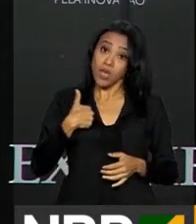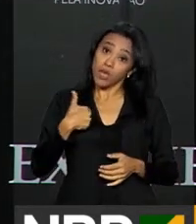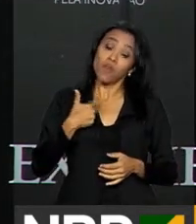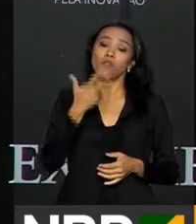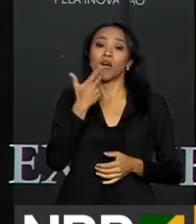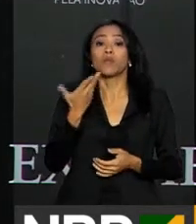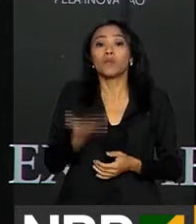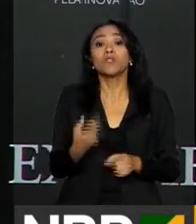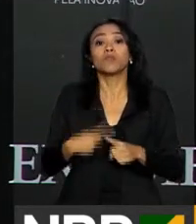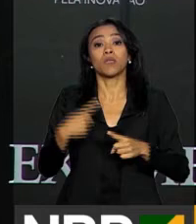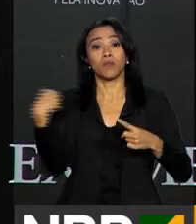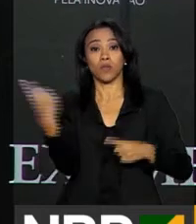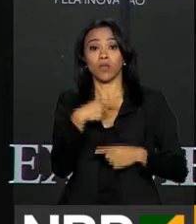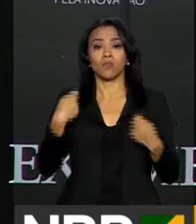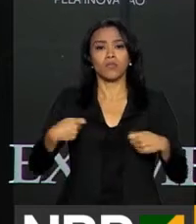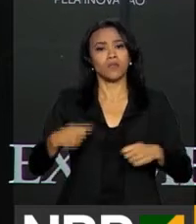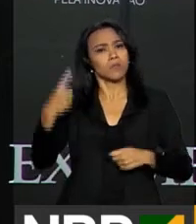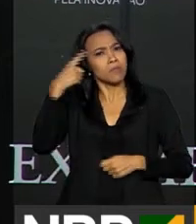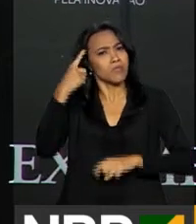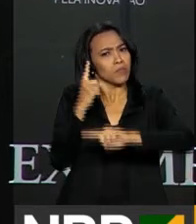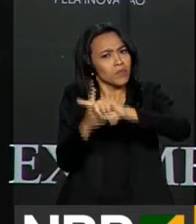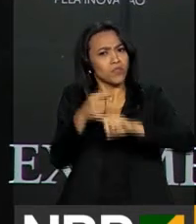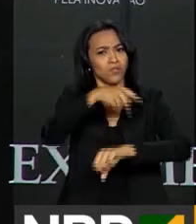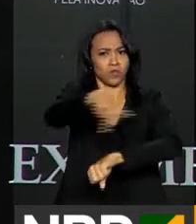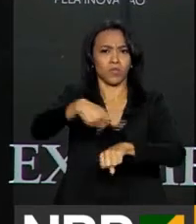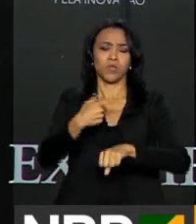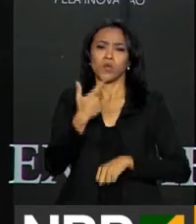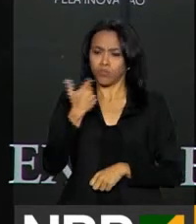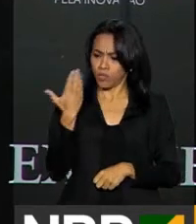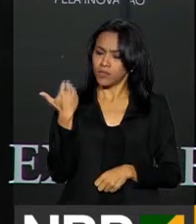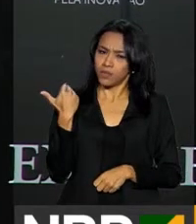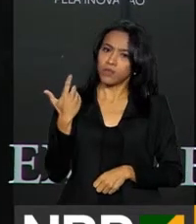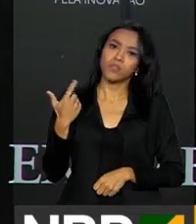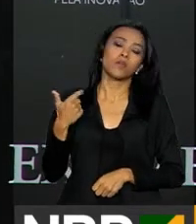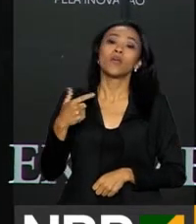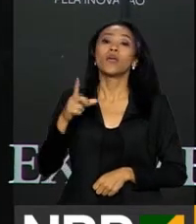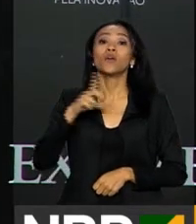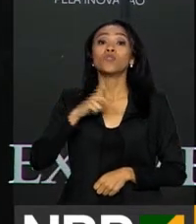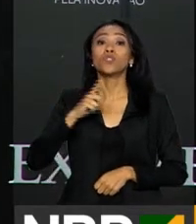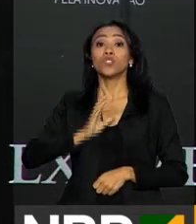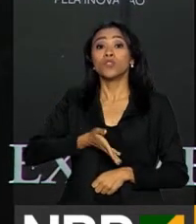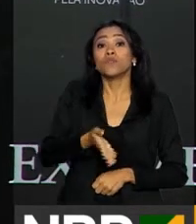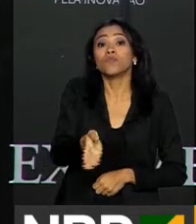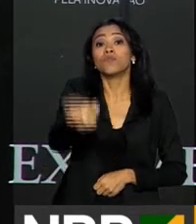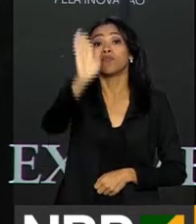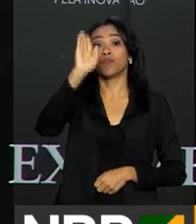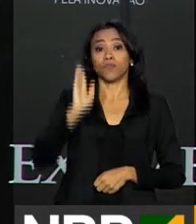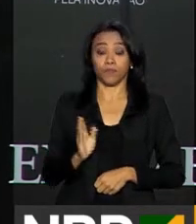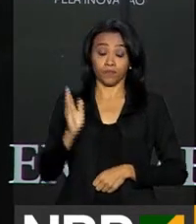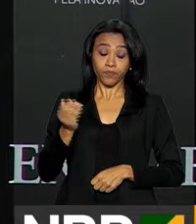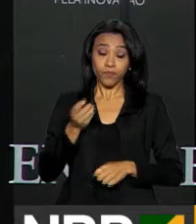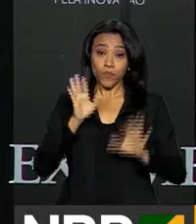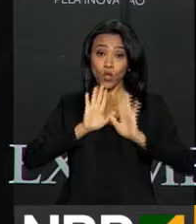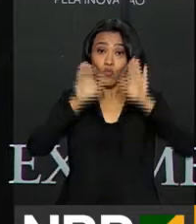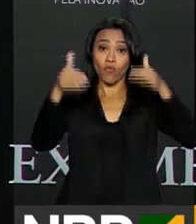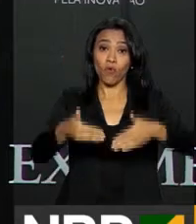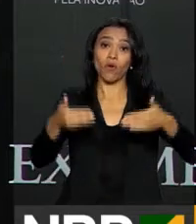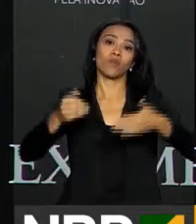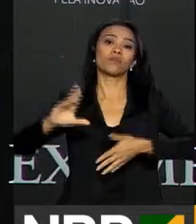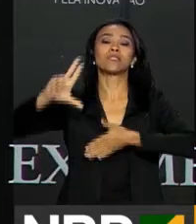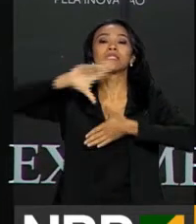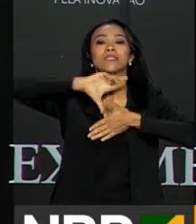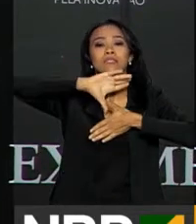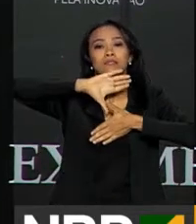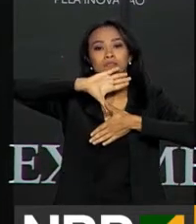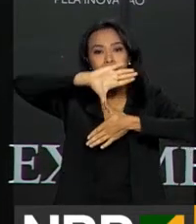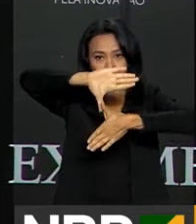ter uma visão otimista do Brasil. Muito recentemente, eu estive no Fórum das Américas, em Lima, e lá, contato com